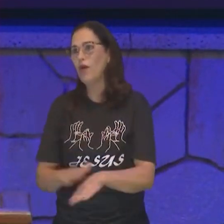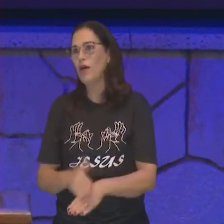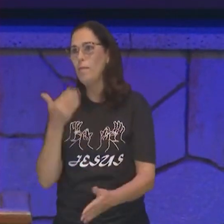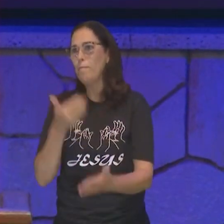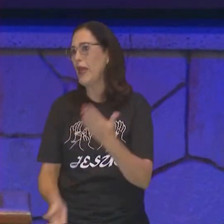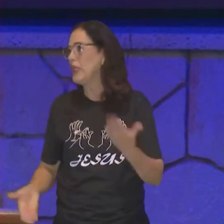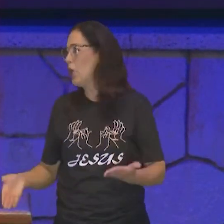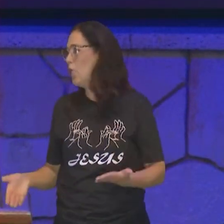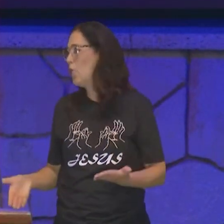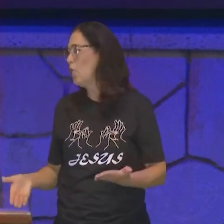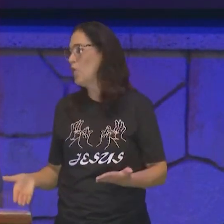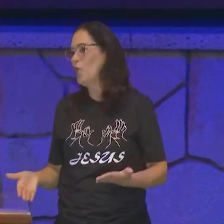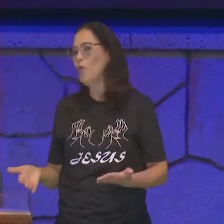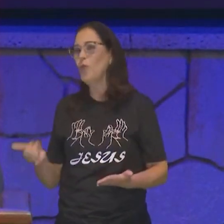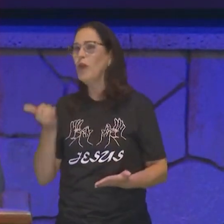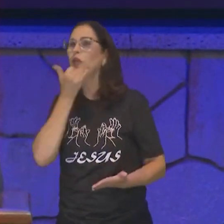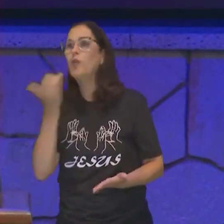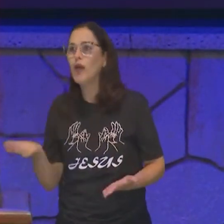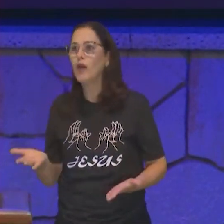perdeu.